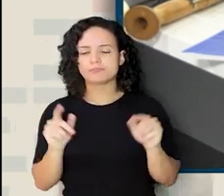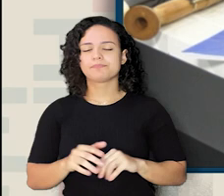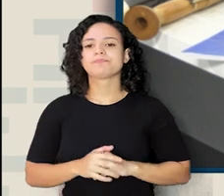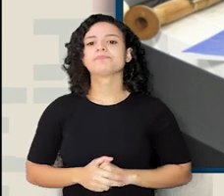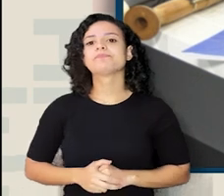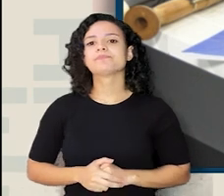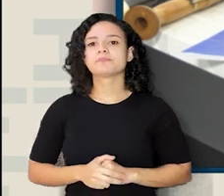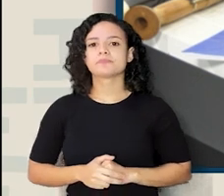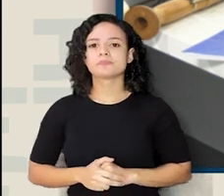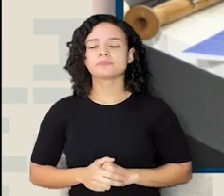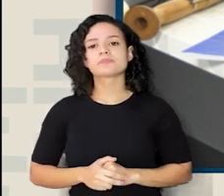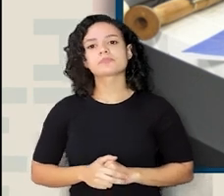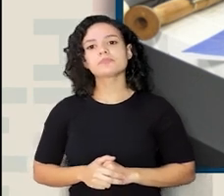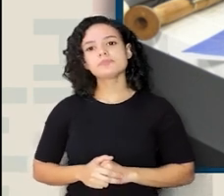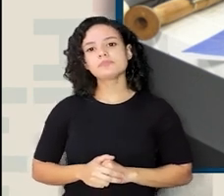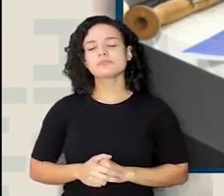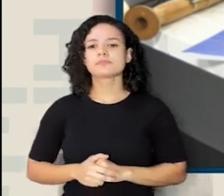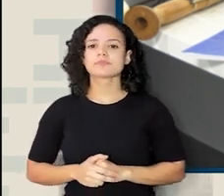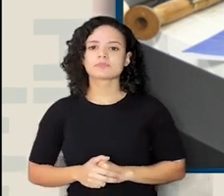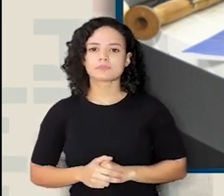vocês perceberem a diferença.